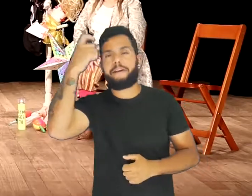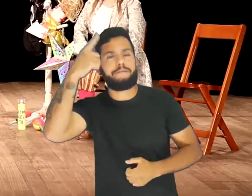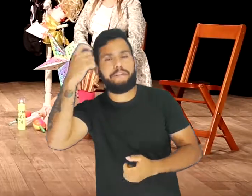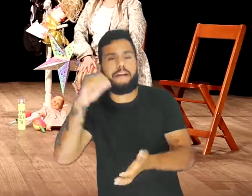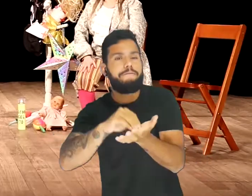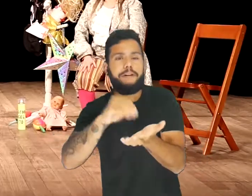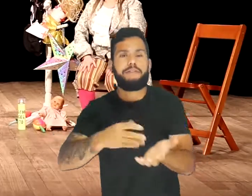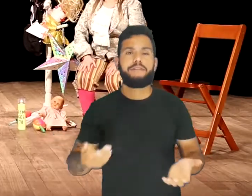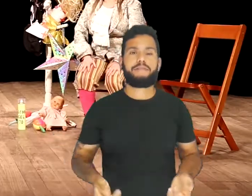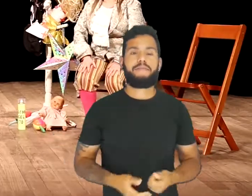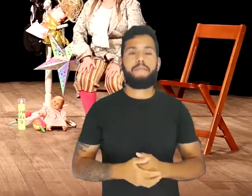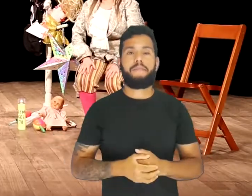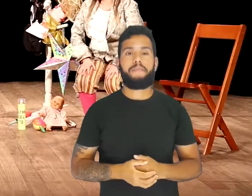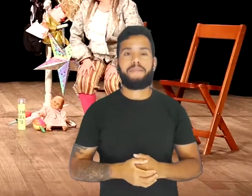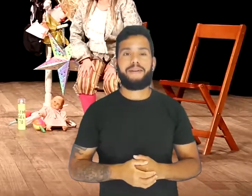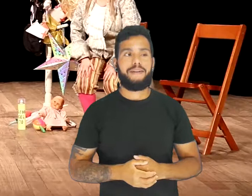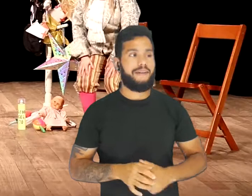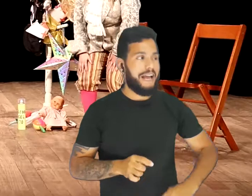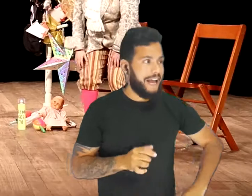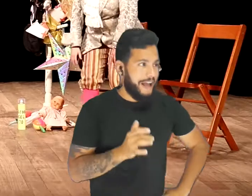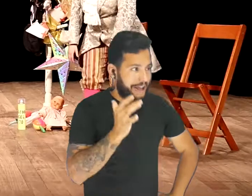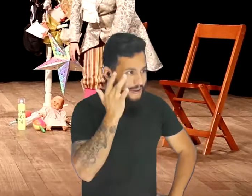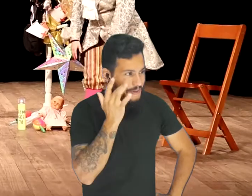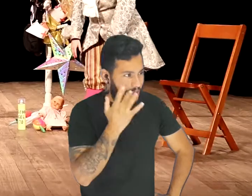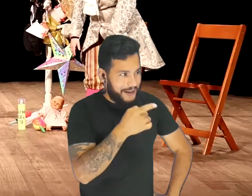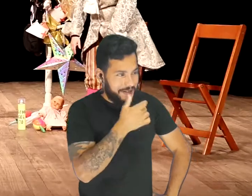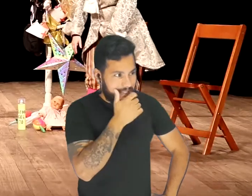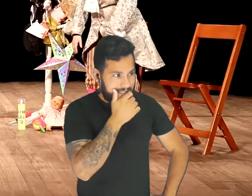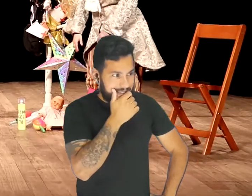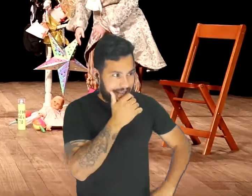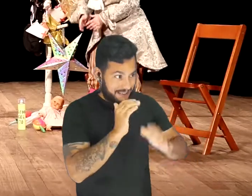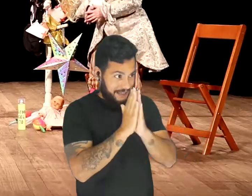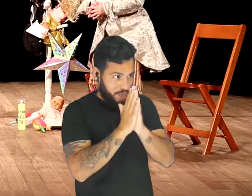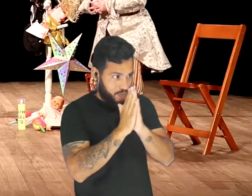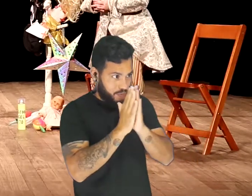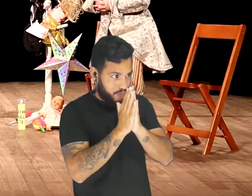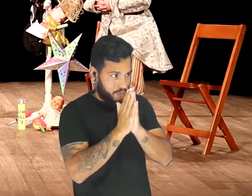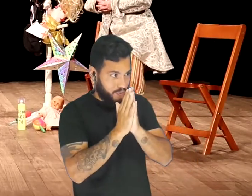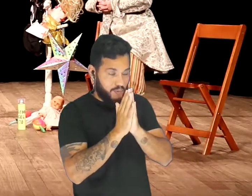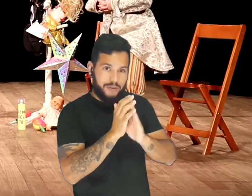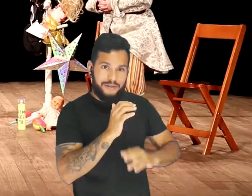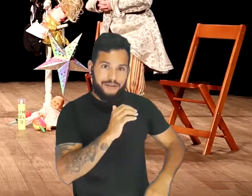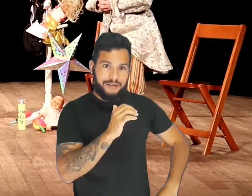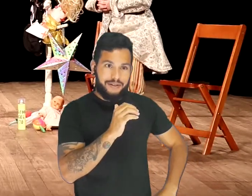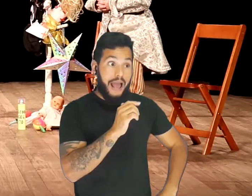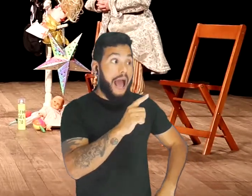E aí eu De vou... novo? Não tem criatividade. Ah, eu acho que